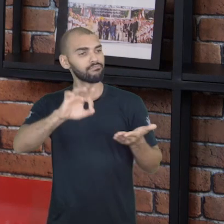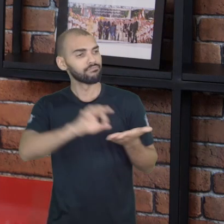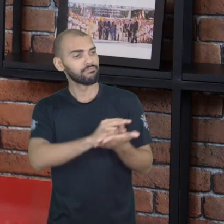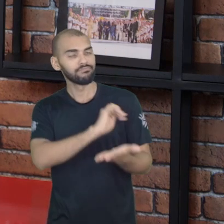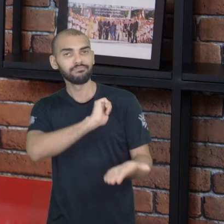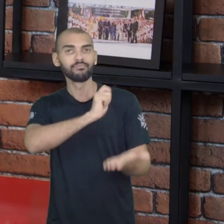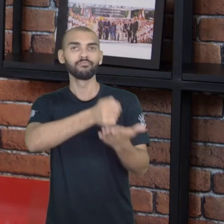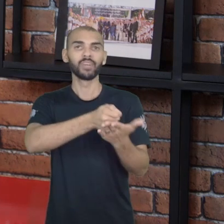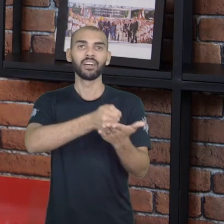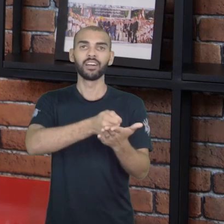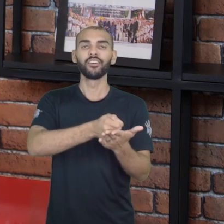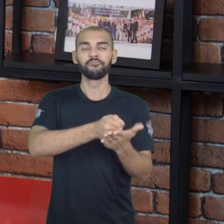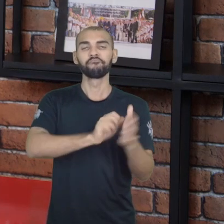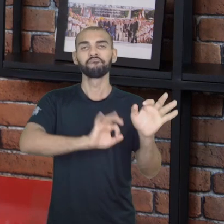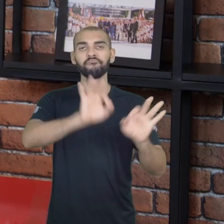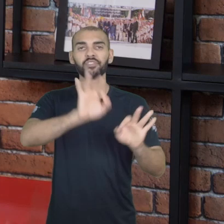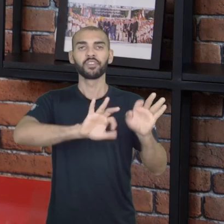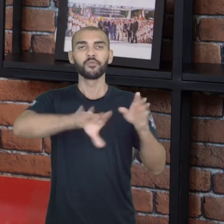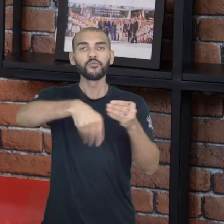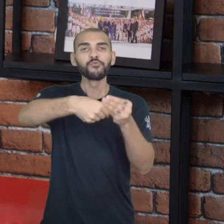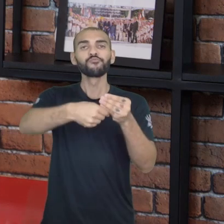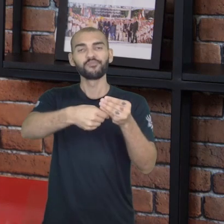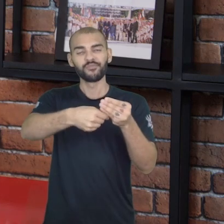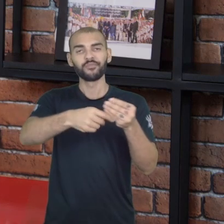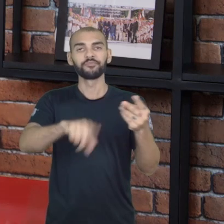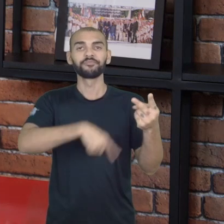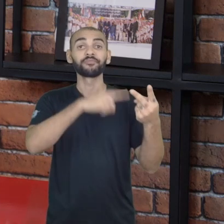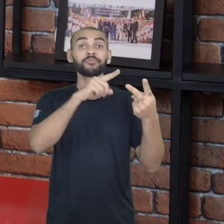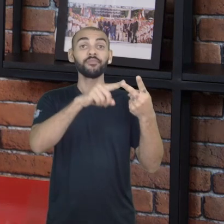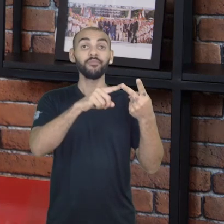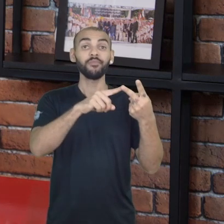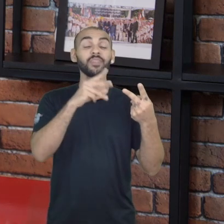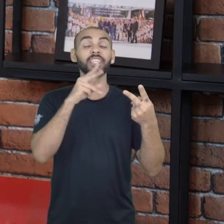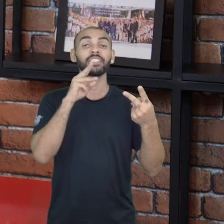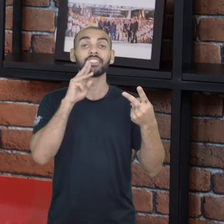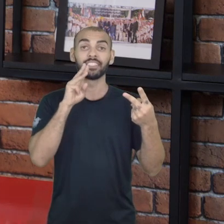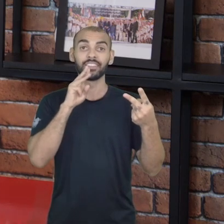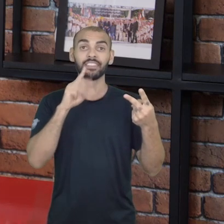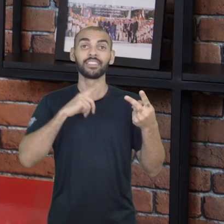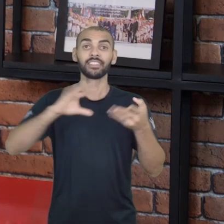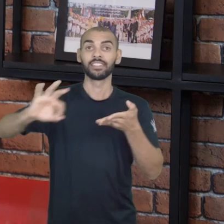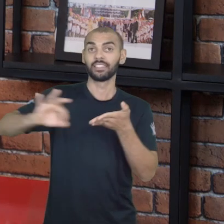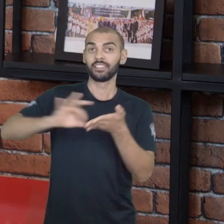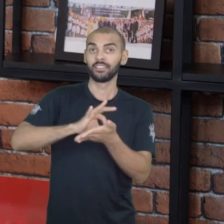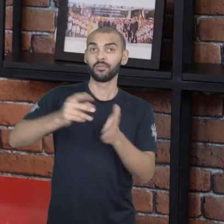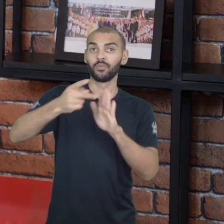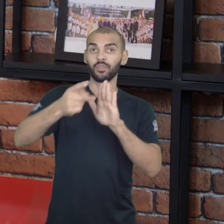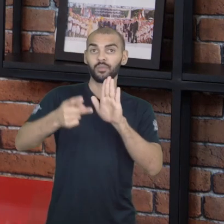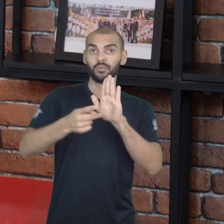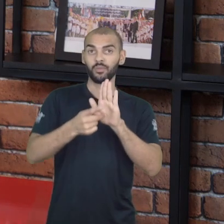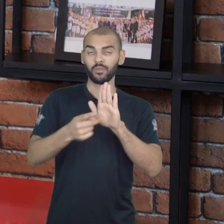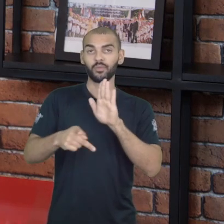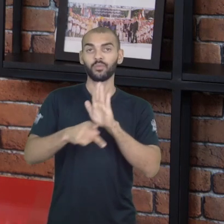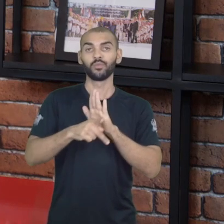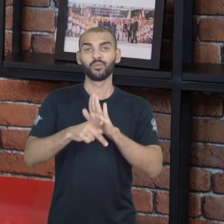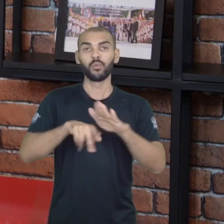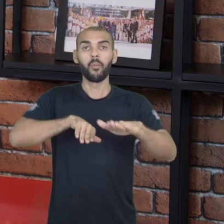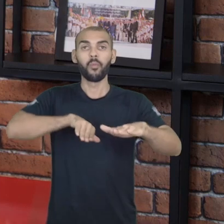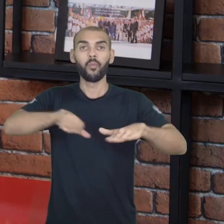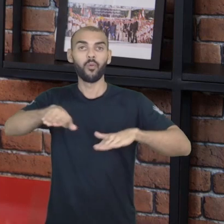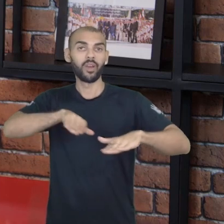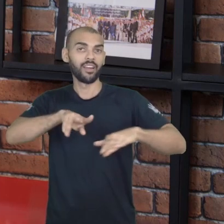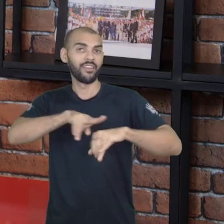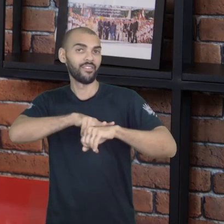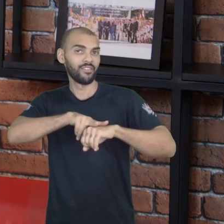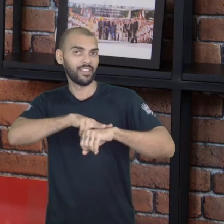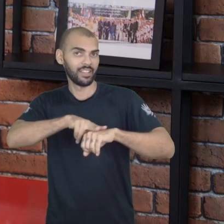o pagamento do programa Pé de Meia em Brasília. Na terça-feira, compareceu à cerimônia de assinatura da portaria que regulamenta o